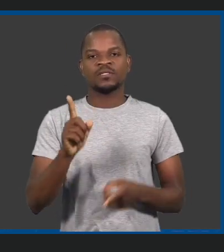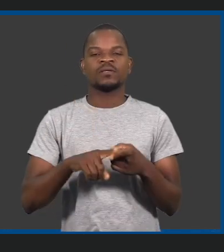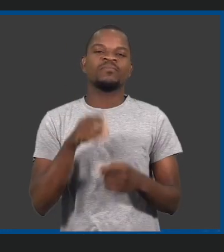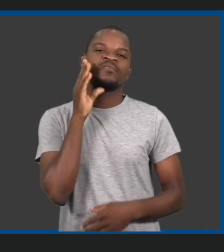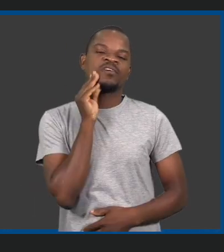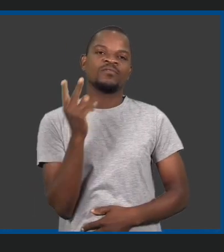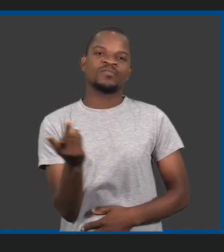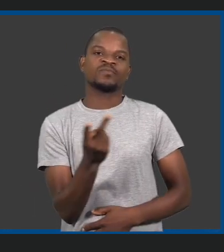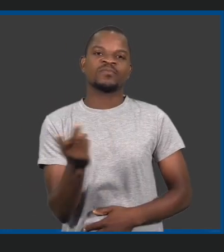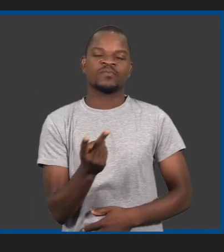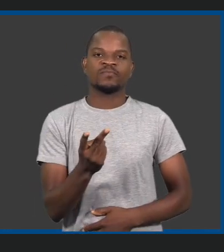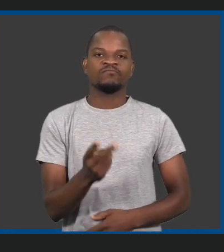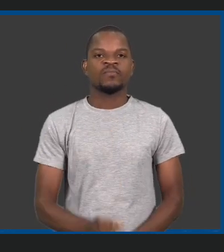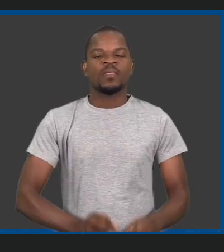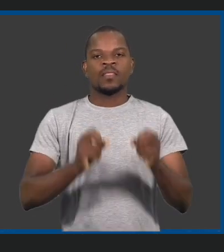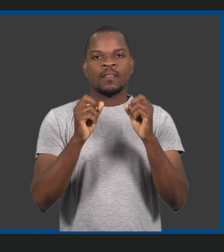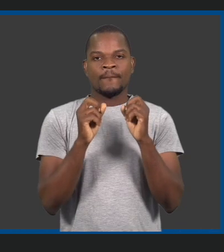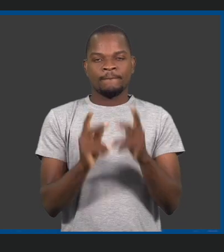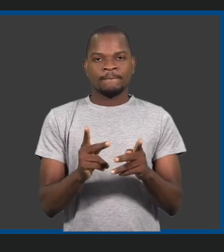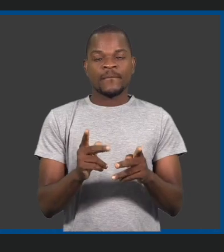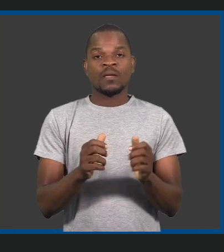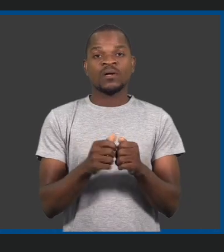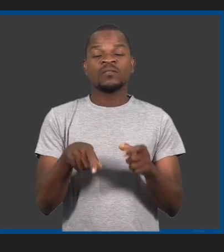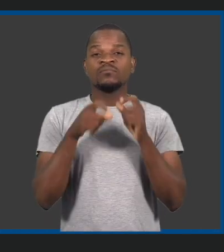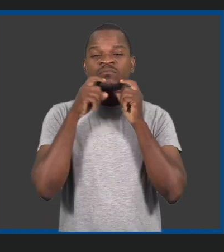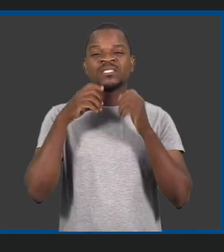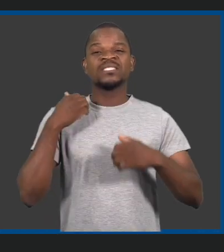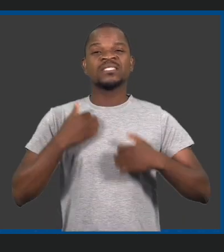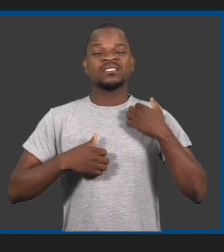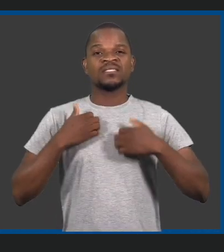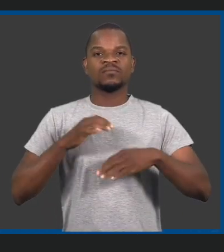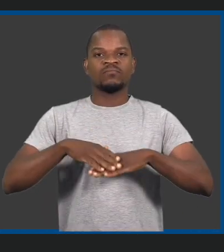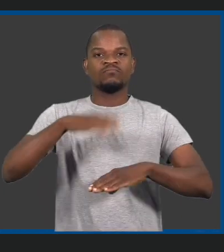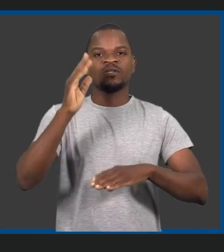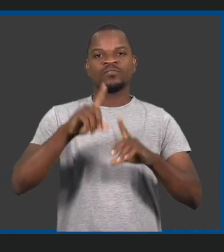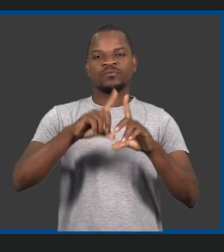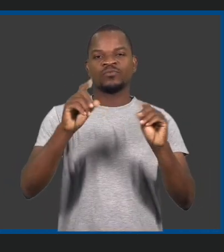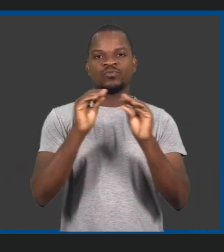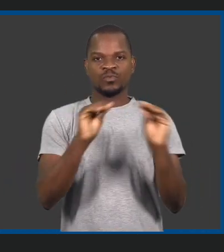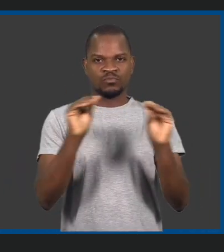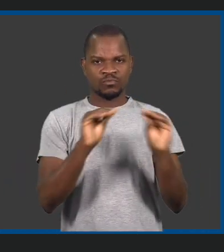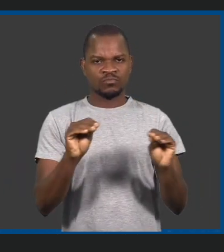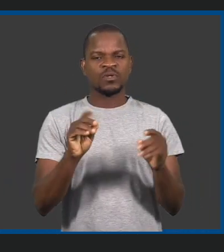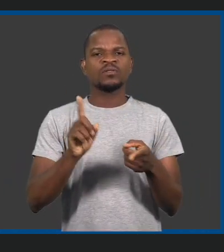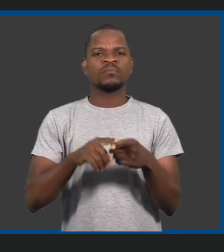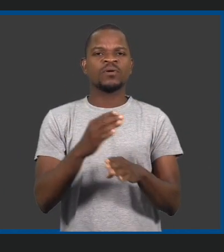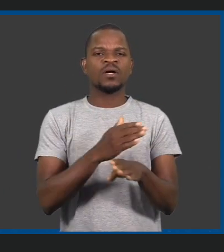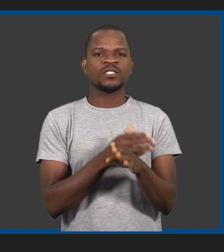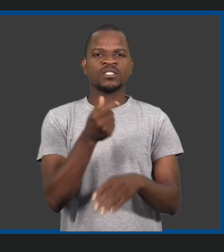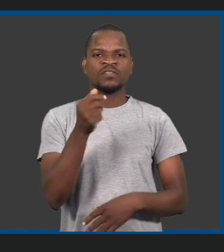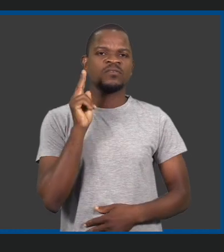que vai acontecer aqui à Fundação. Vai construir uma escola? Como é está sendo o processo neste momento?